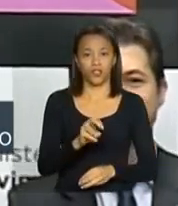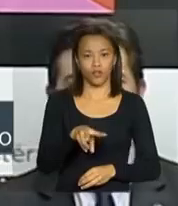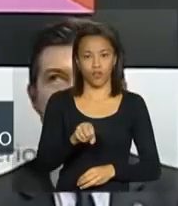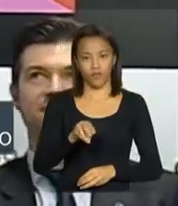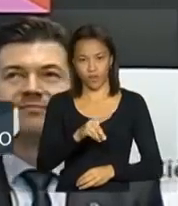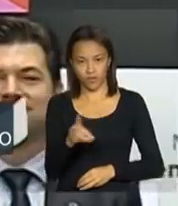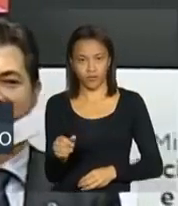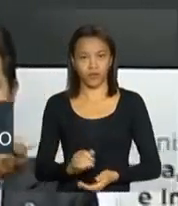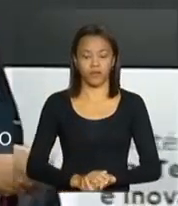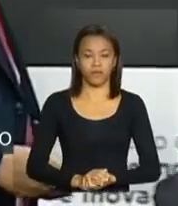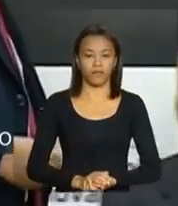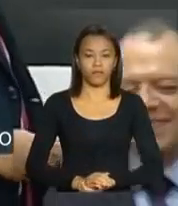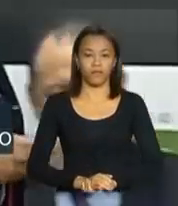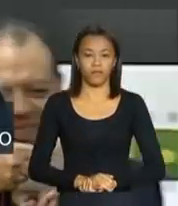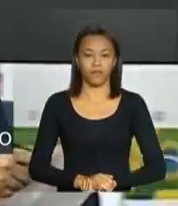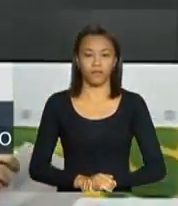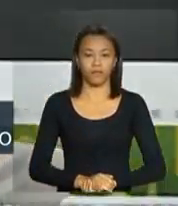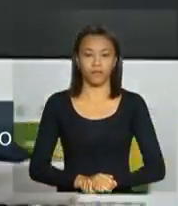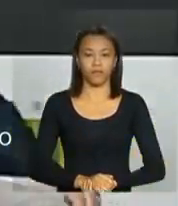Raup.